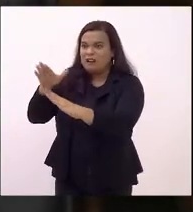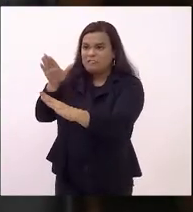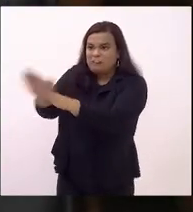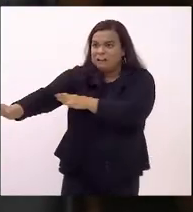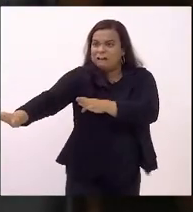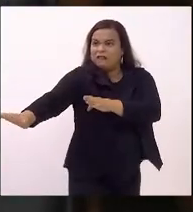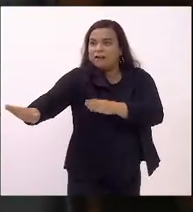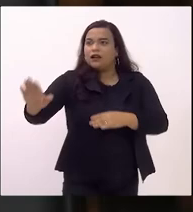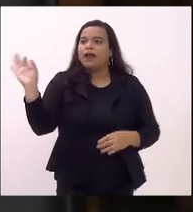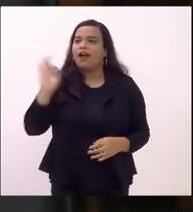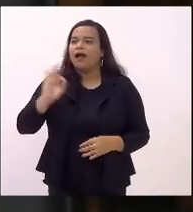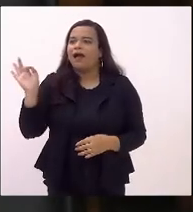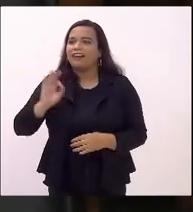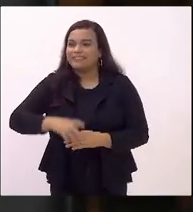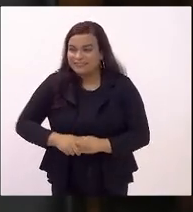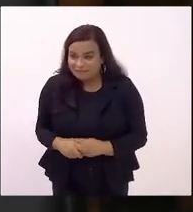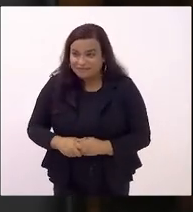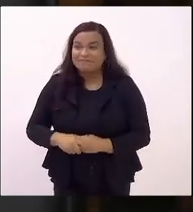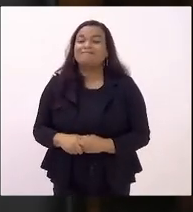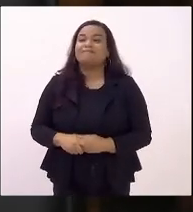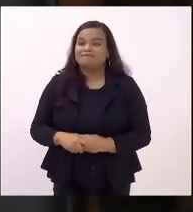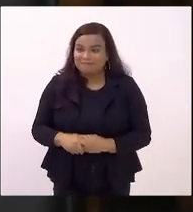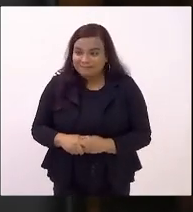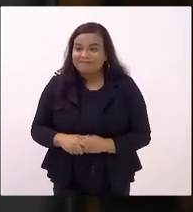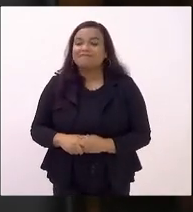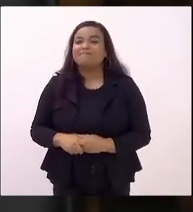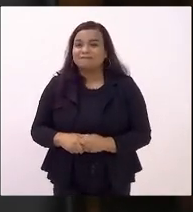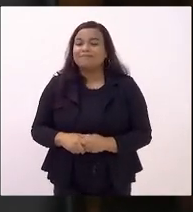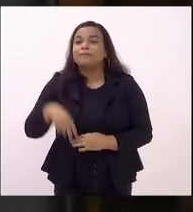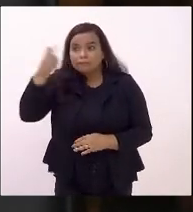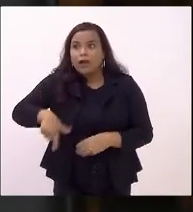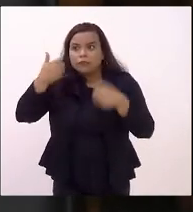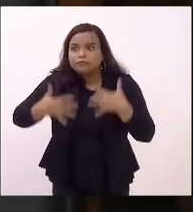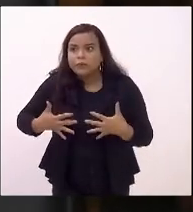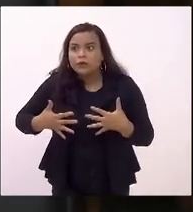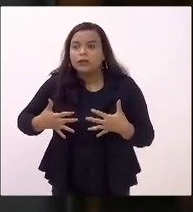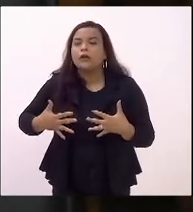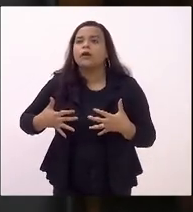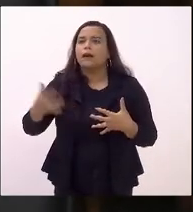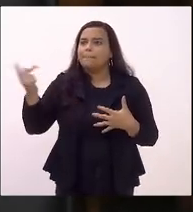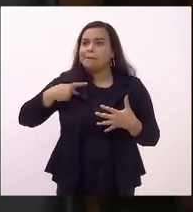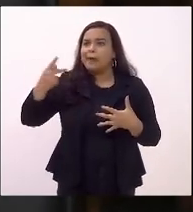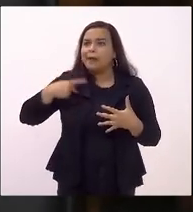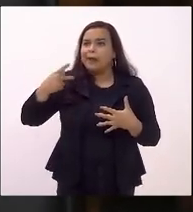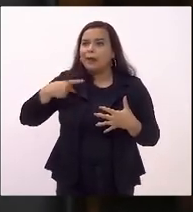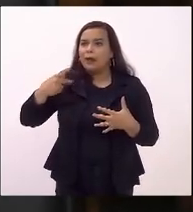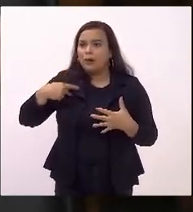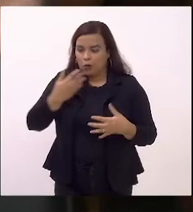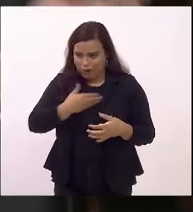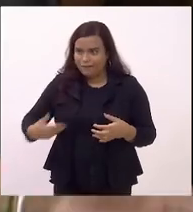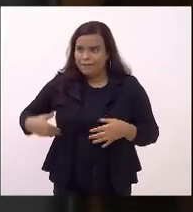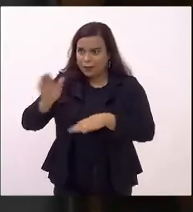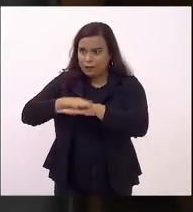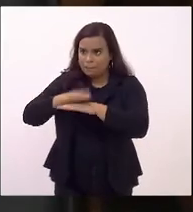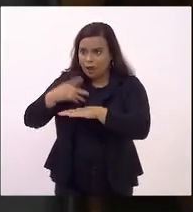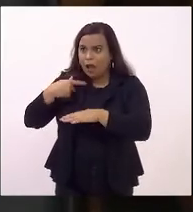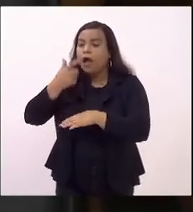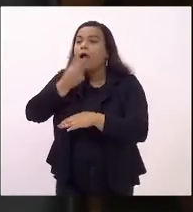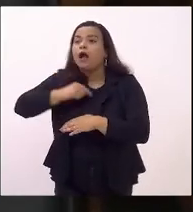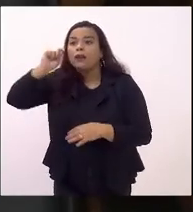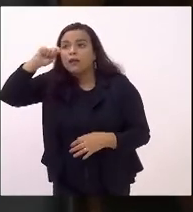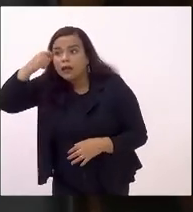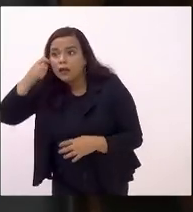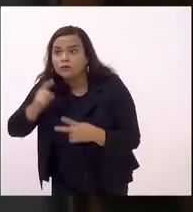Certo? Ele disse isso. Disse mais. No meu governo, os negros, as mulheres,